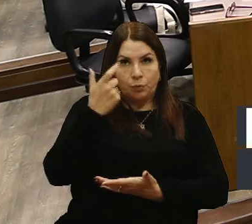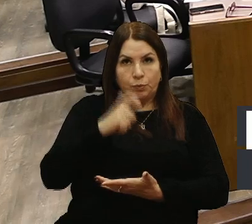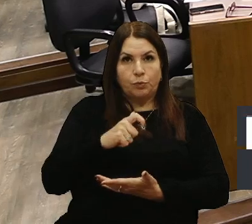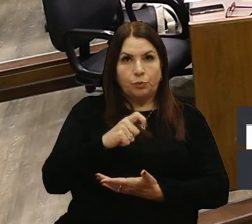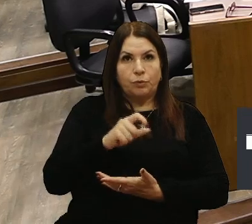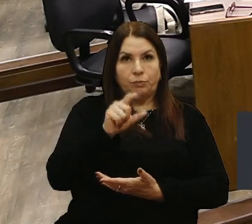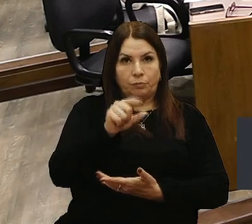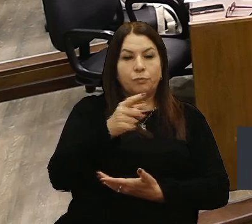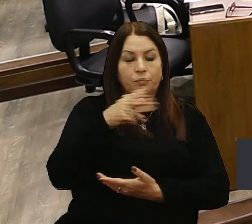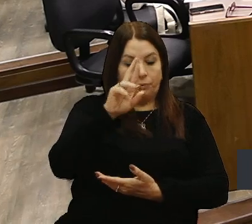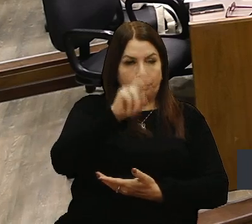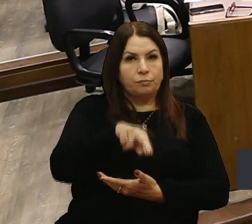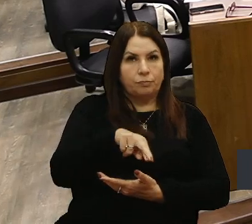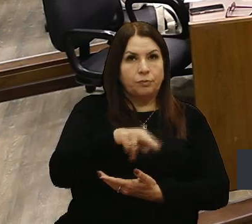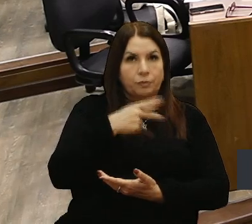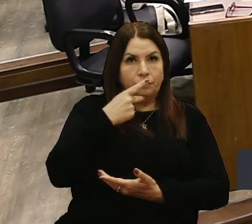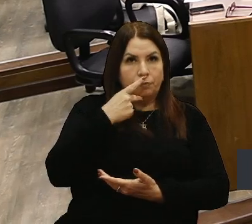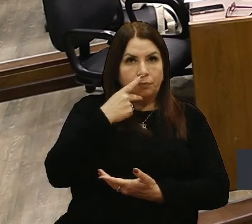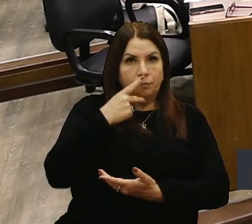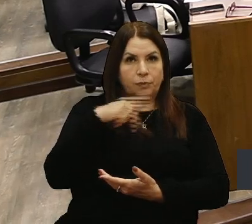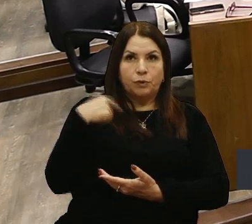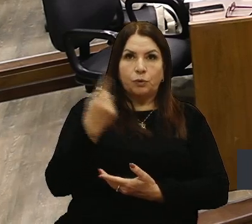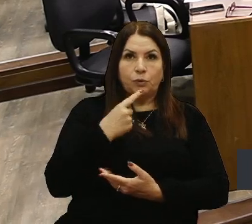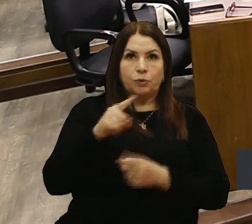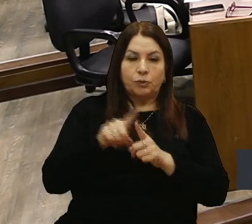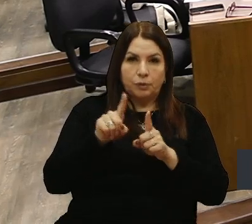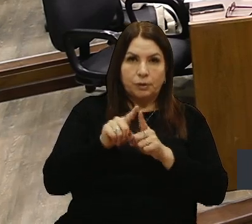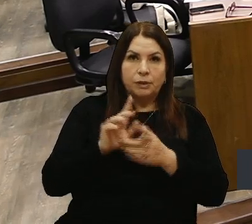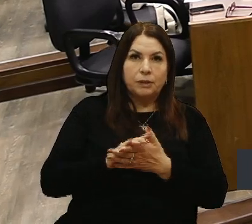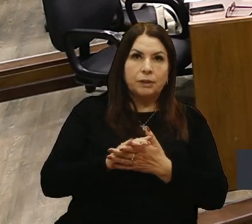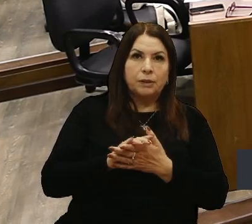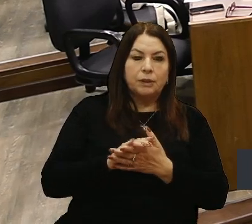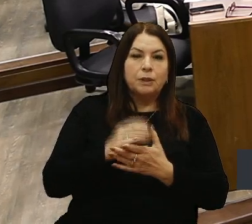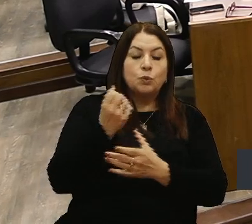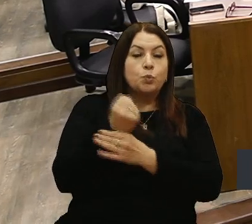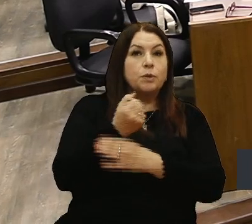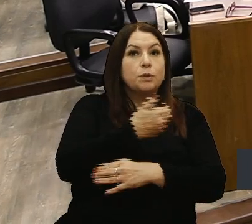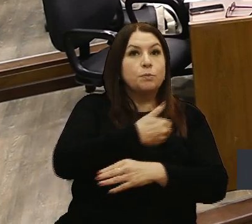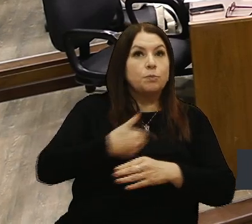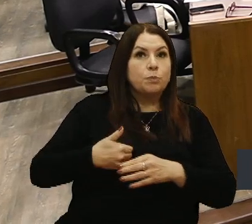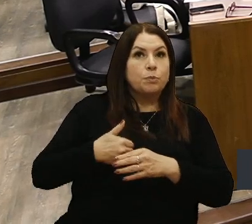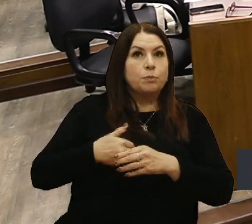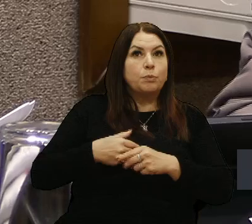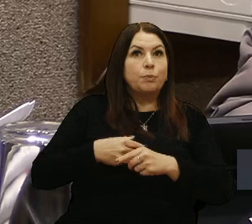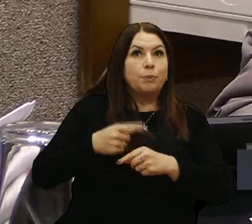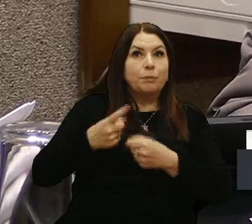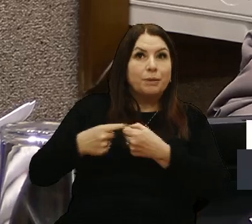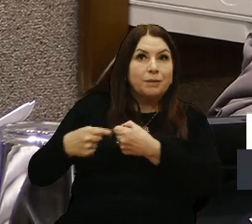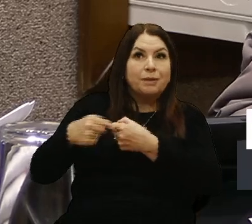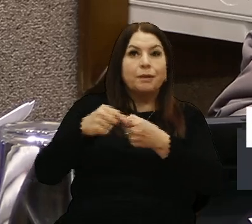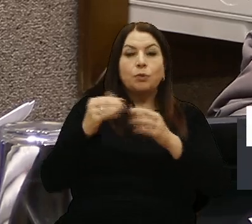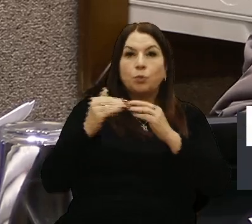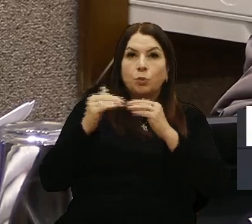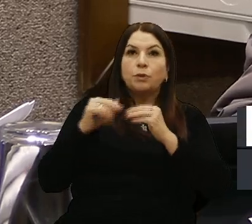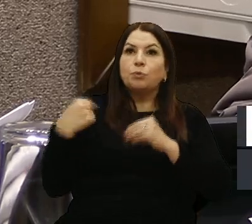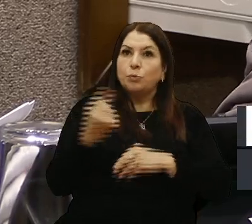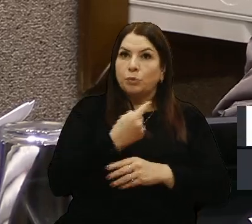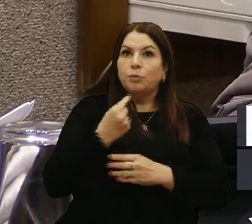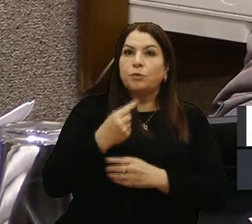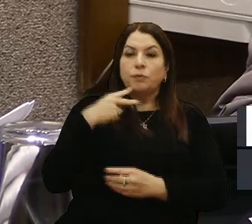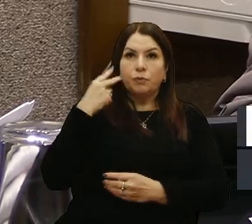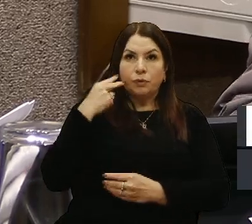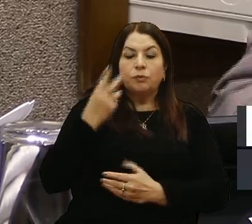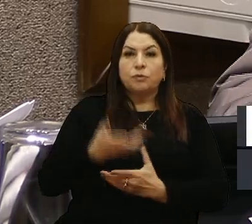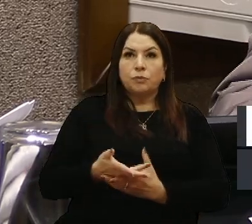parcela o senhor tem razão, e que ele ia falar que nossa disputa tem que ser na segurança pública para o território. Nós concordamos com isso, vereador